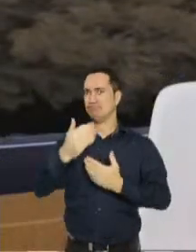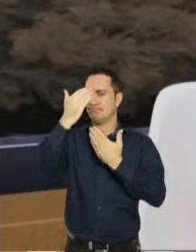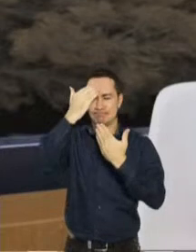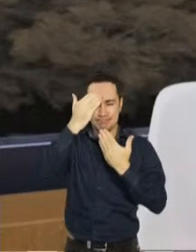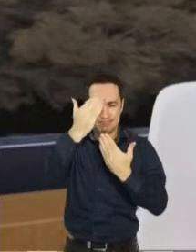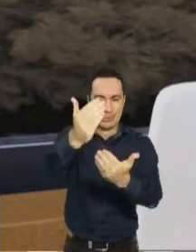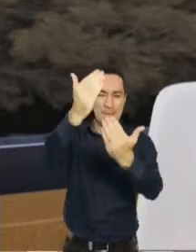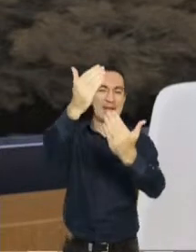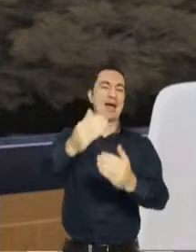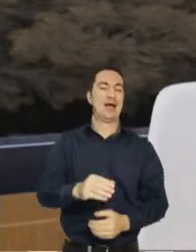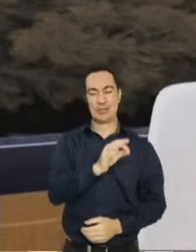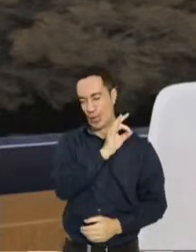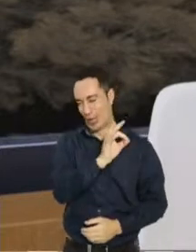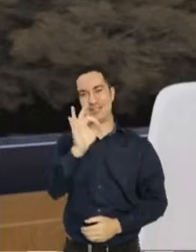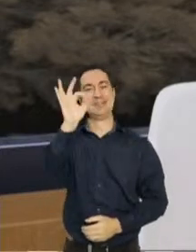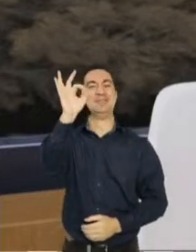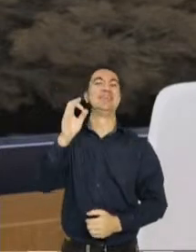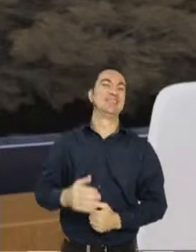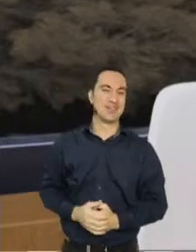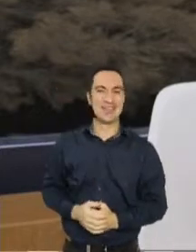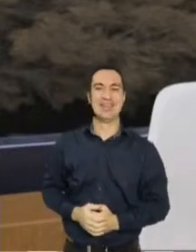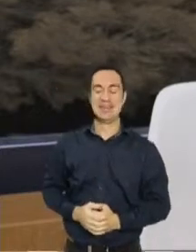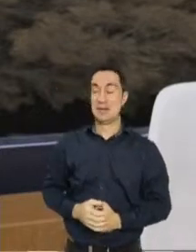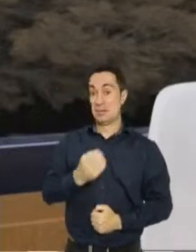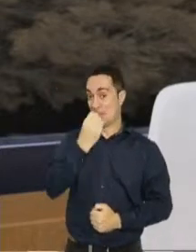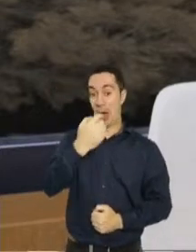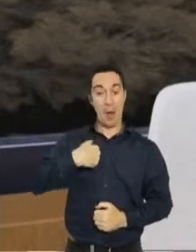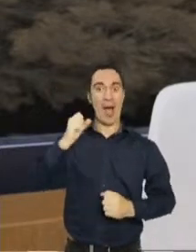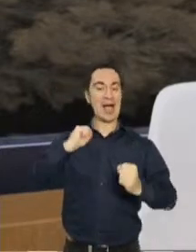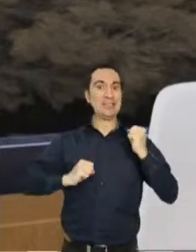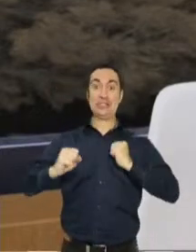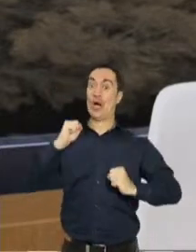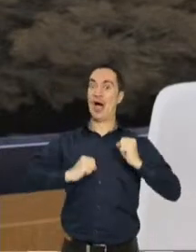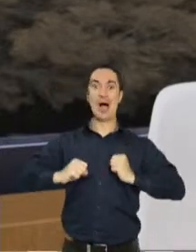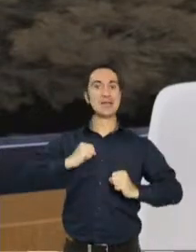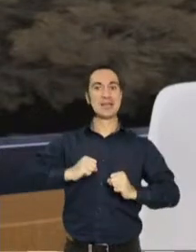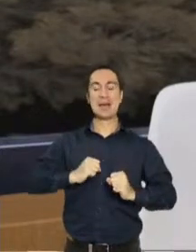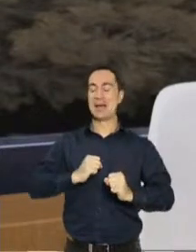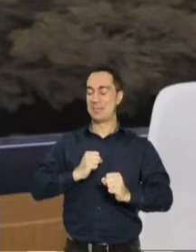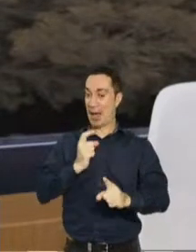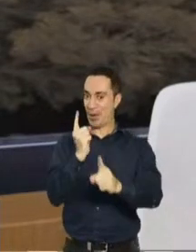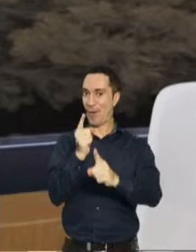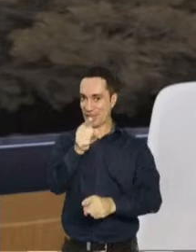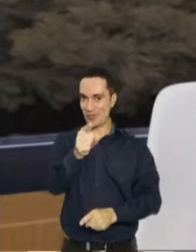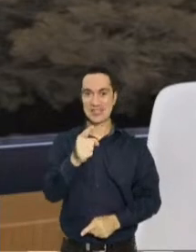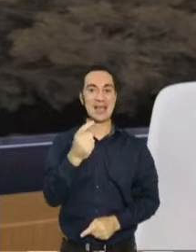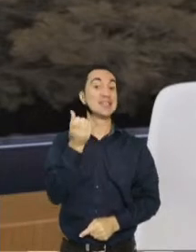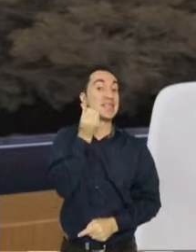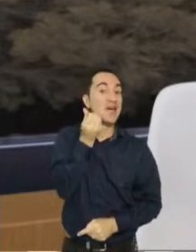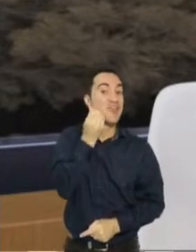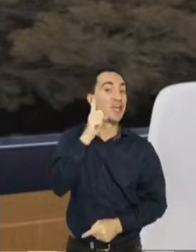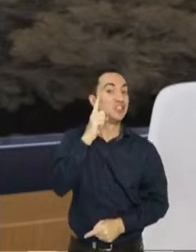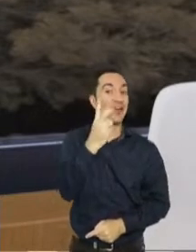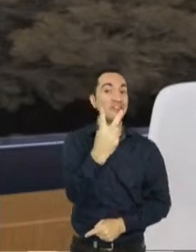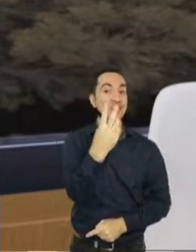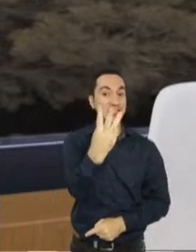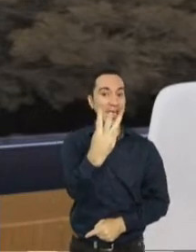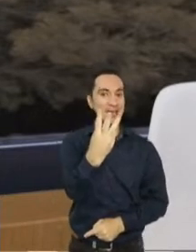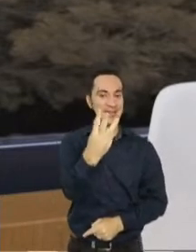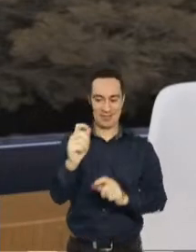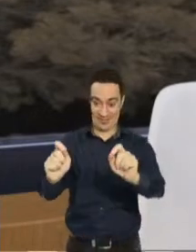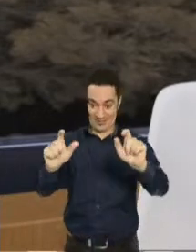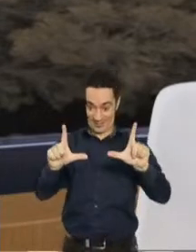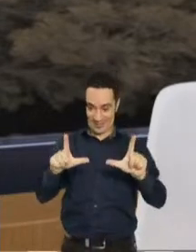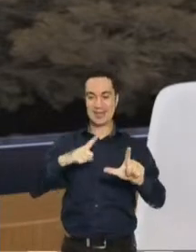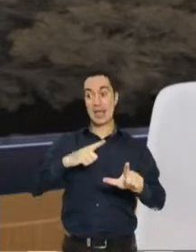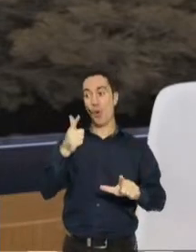Muitíssimo obrigado, Christopher. E olha, eu já estou ansiosa para reencontrá-lo na sexta-feira, dia 23, com